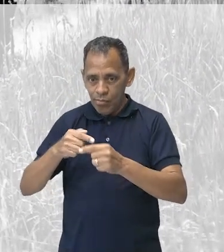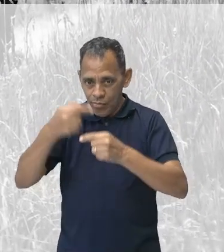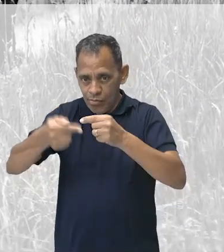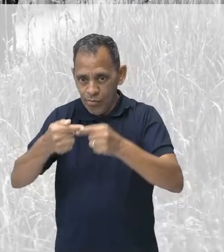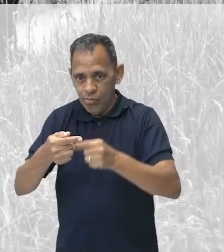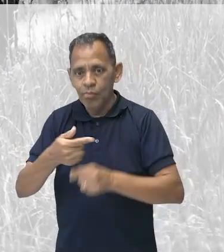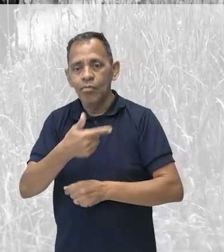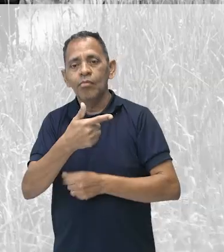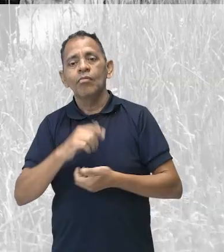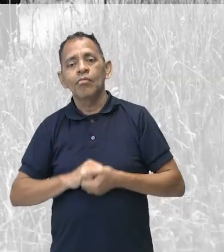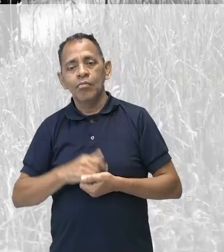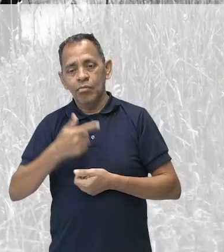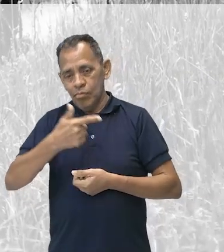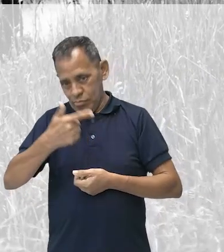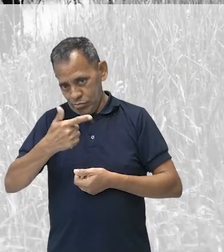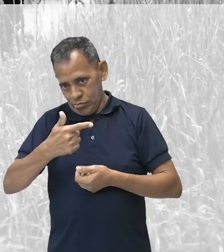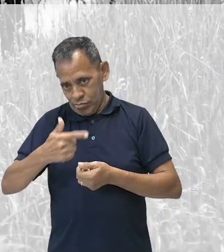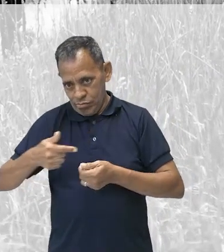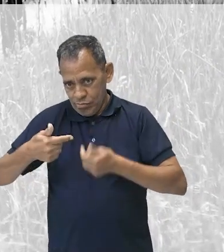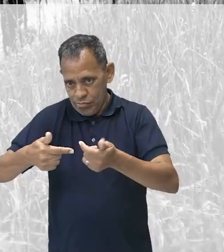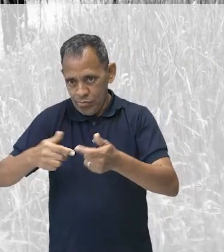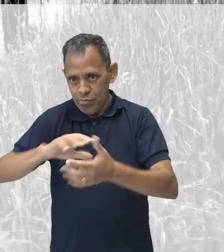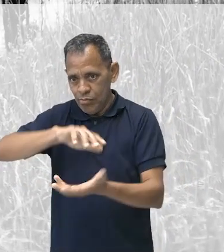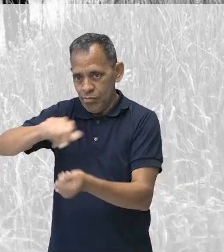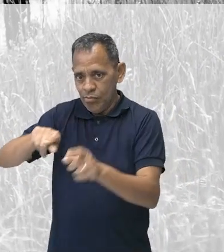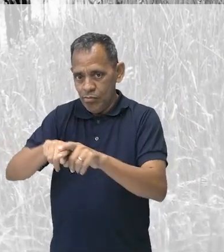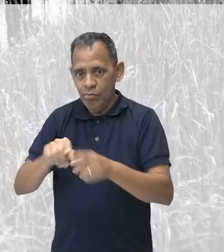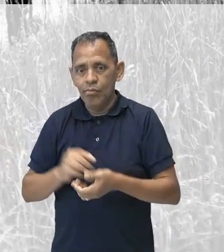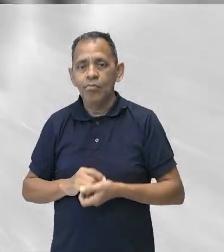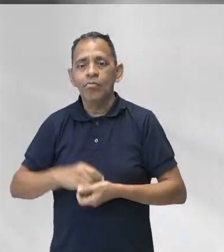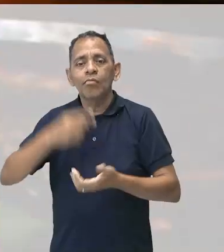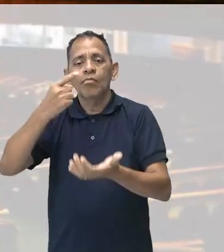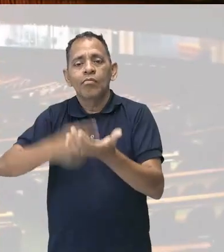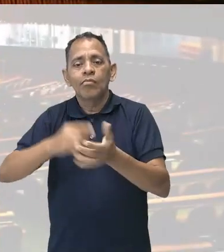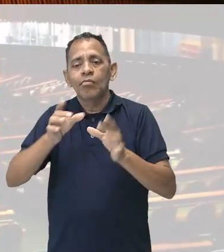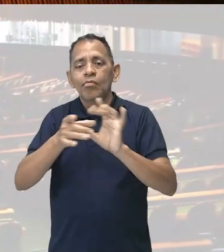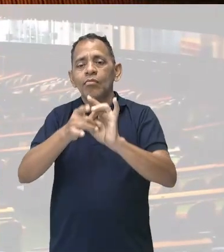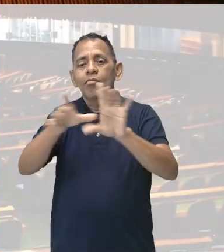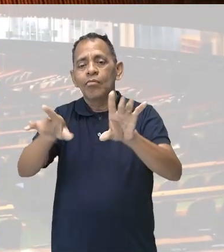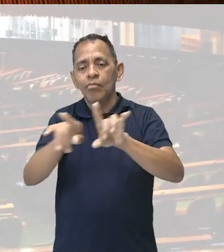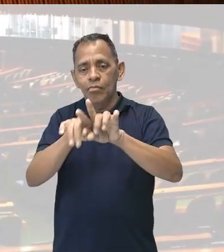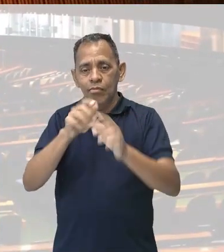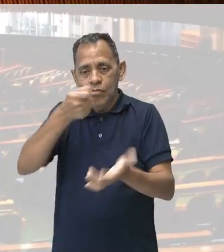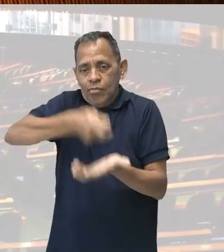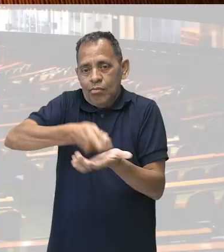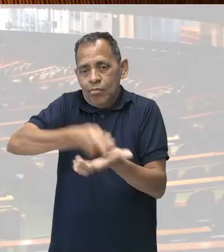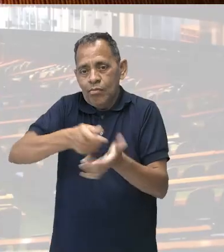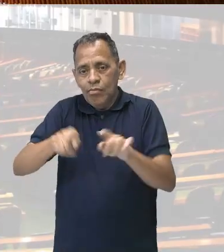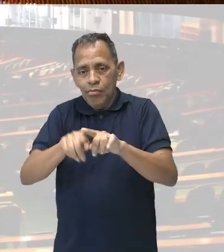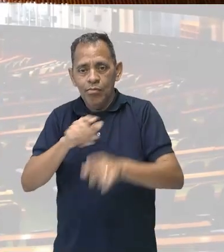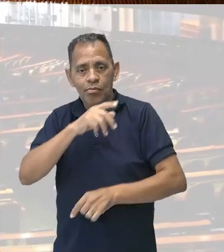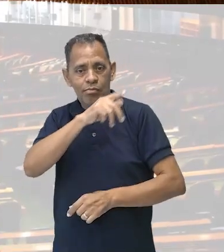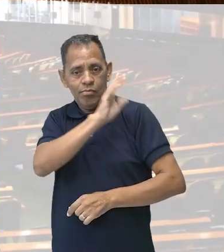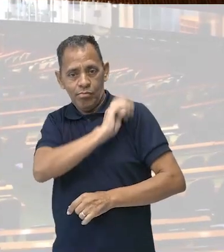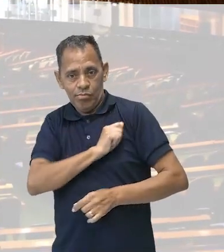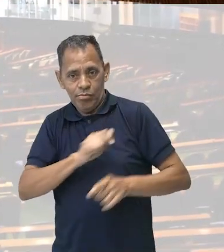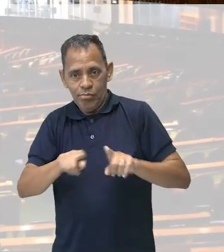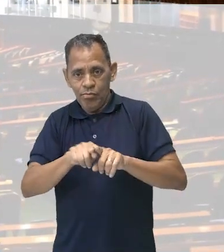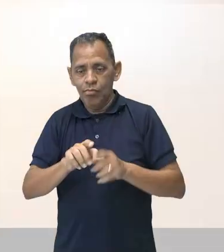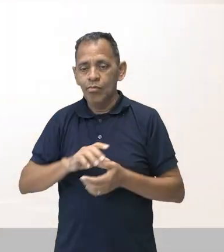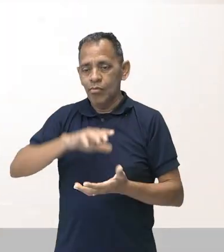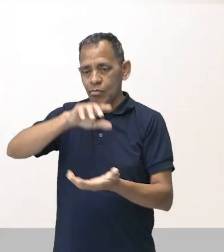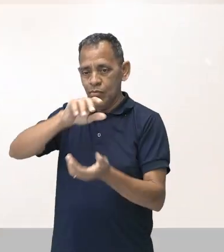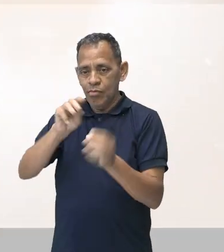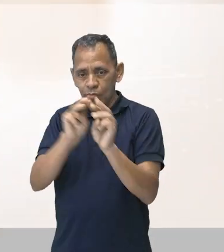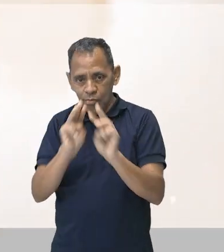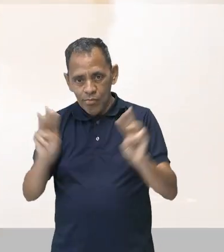Unido transferiu a responsabilidade pela decisão sobre a Palestina para a Organização das Nações Unidas, ONU,